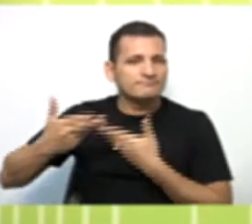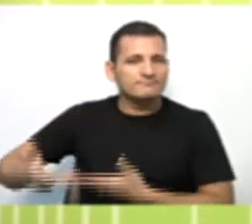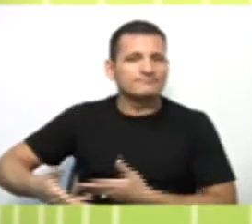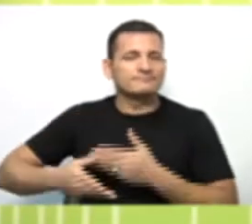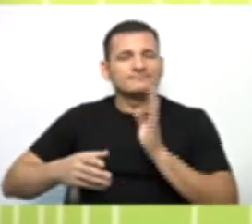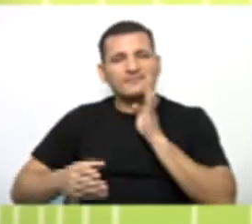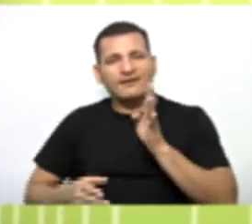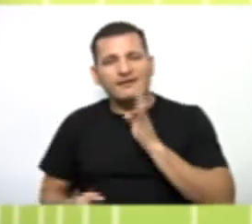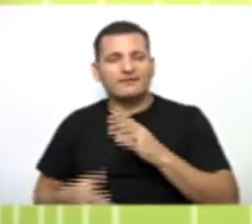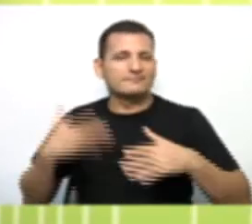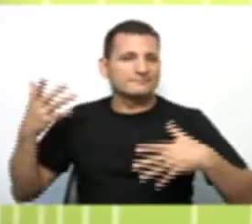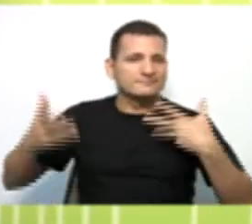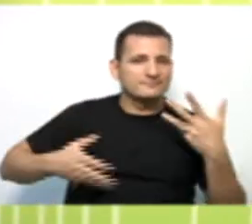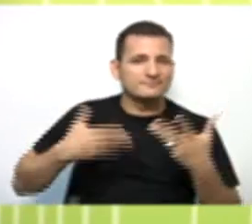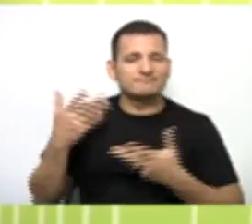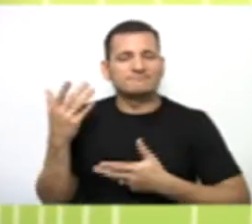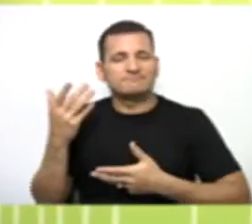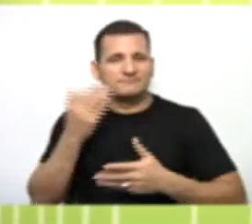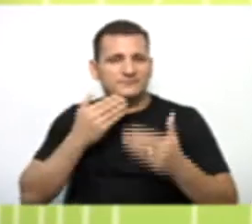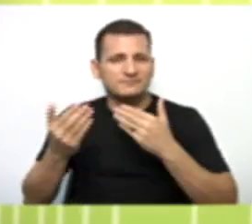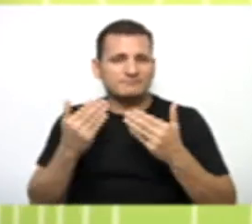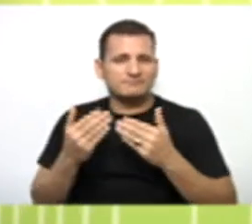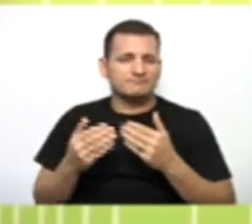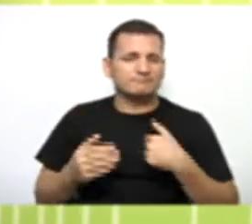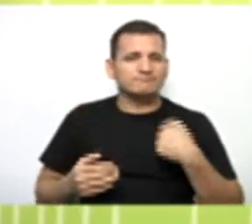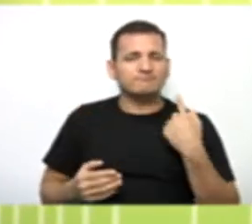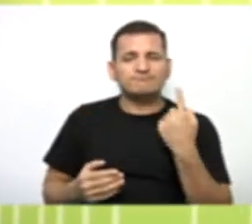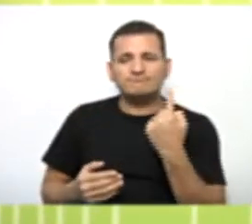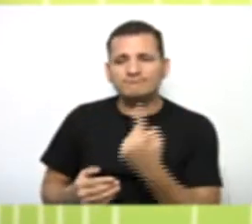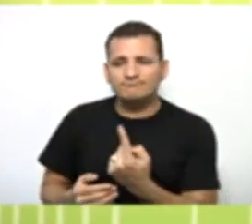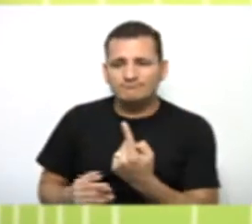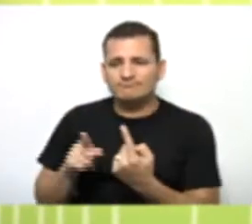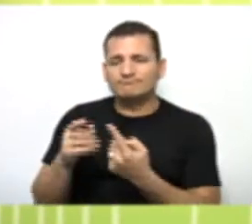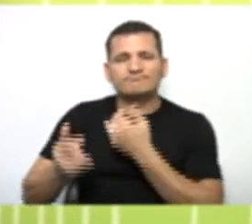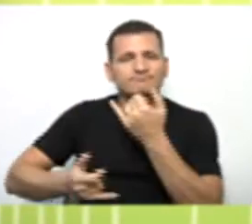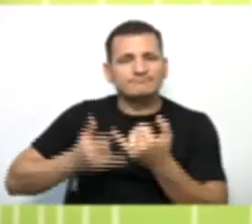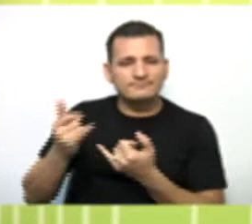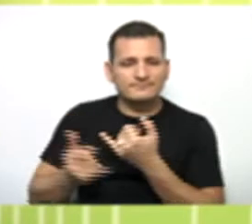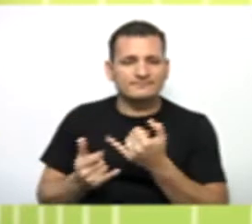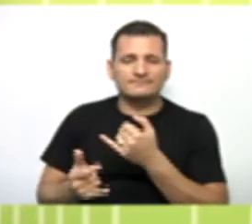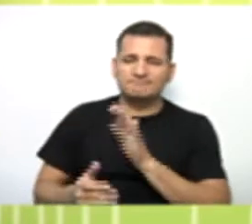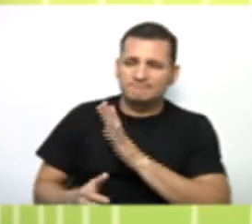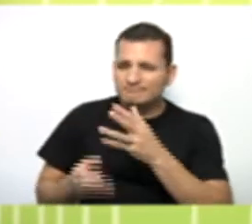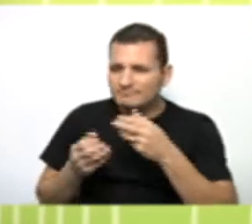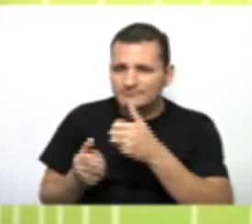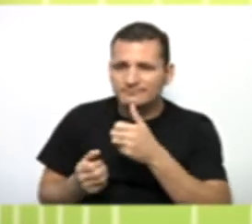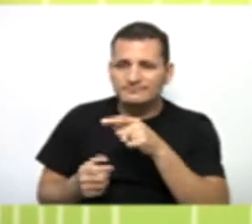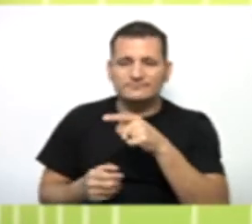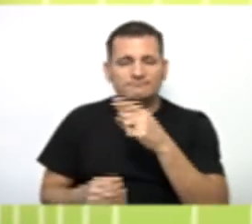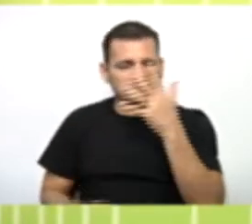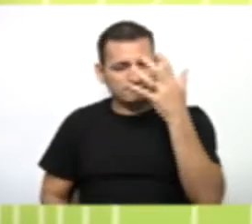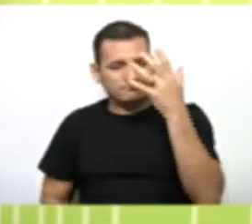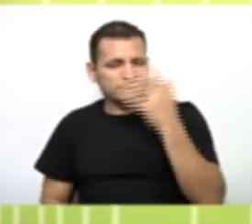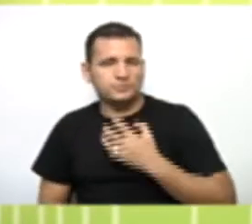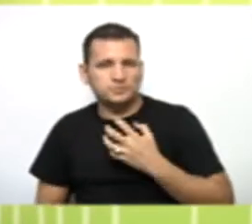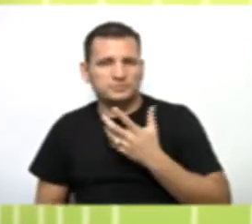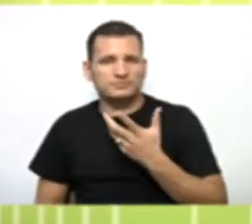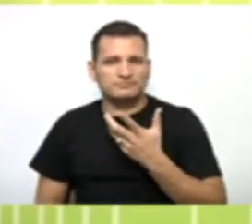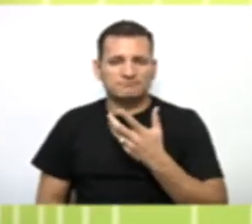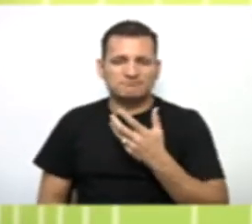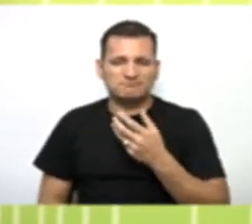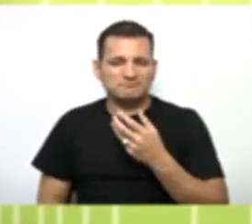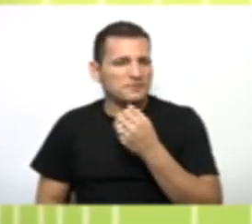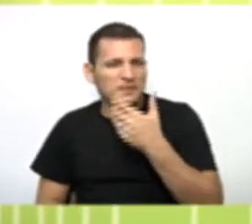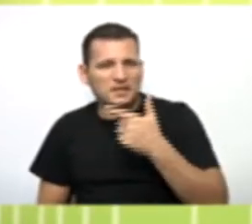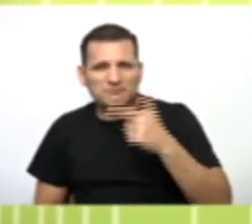alegre, motivado, conversando com você, e de repente você chega um dia e brincando e conversando, e ela está fechada, e ela não te atende